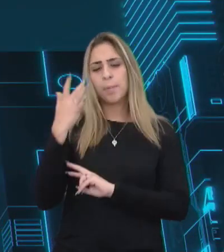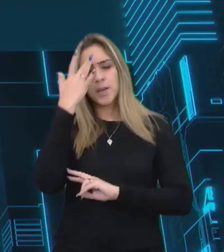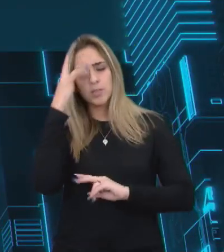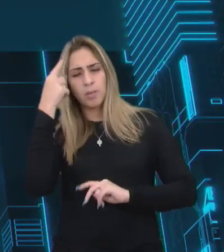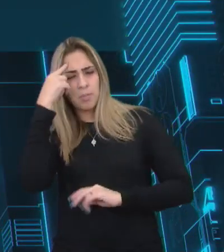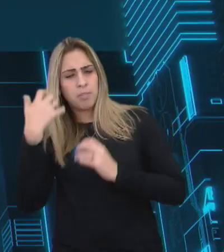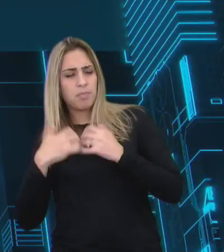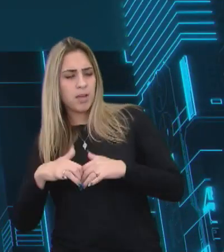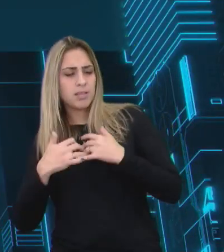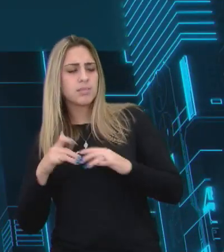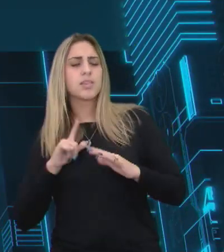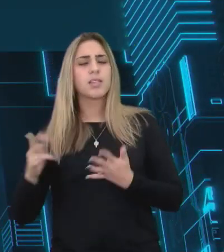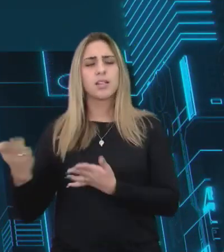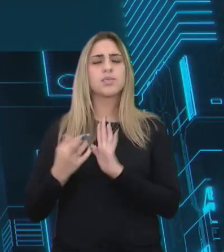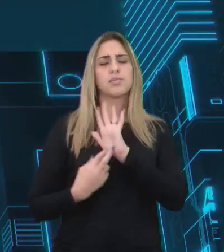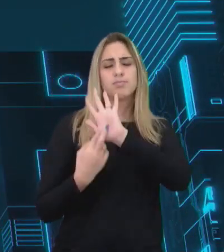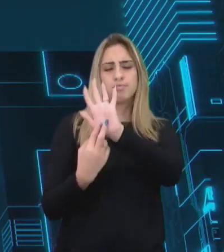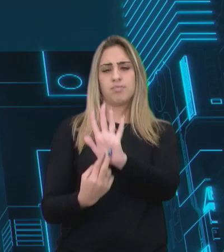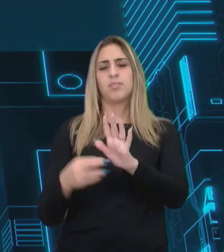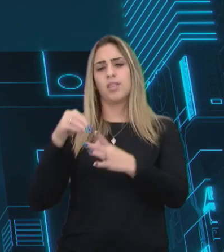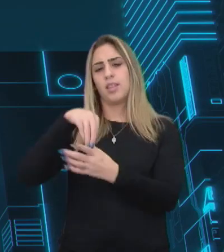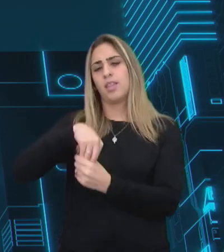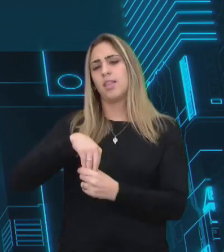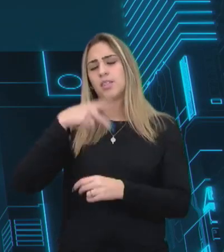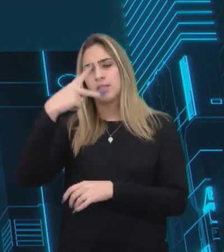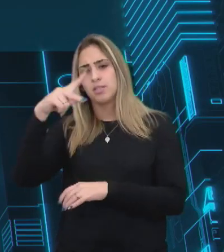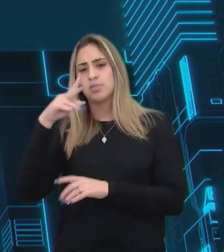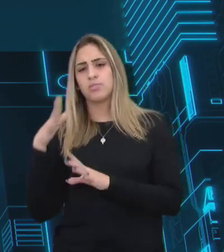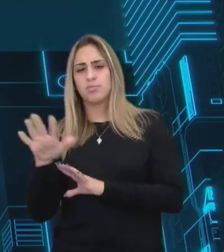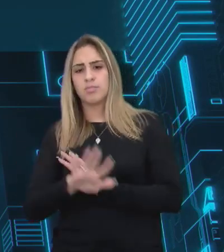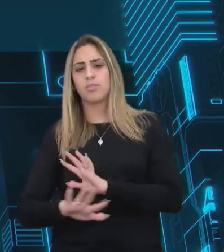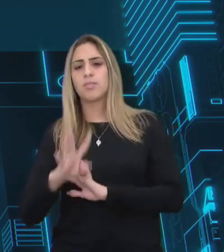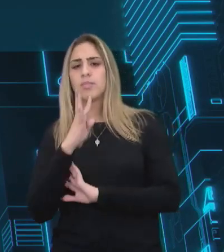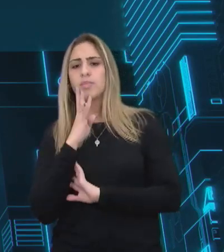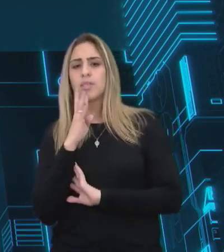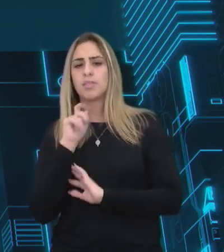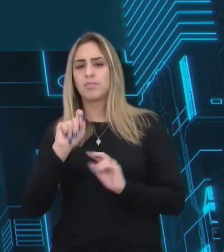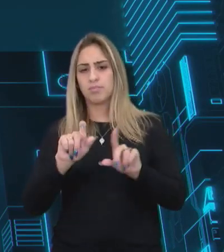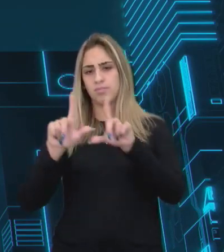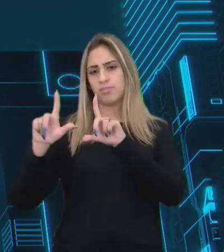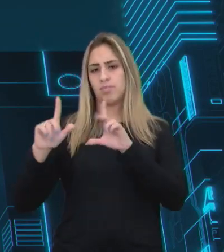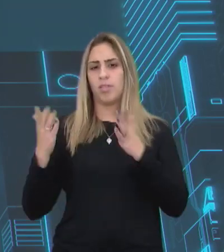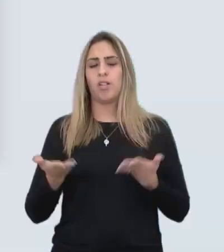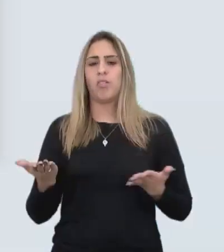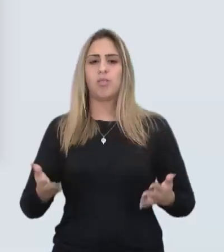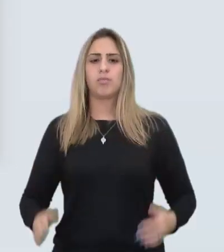trazer uma representatividade dentro da sua área de conhecimento. Na tela para vocês.